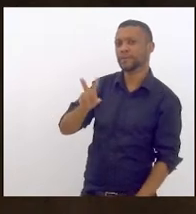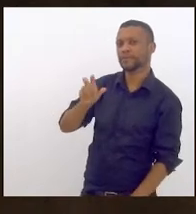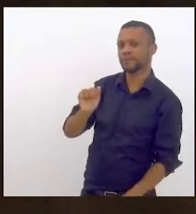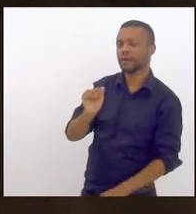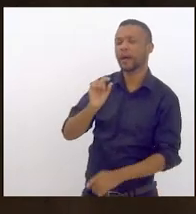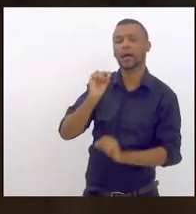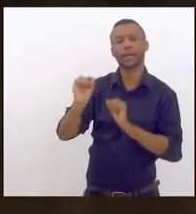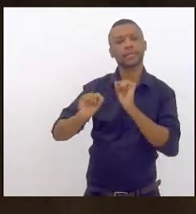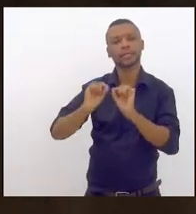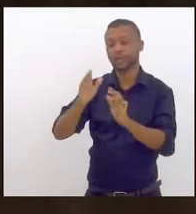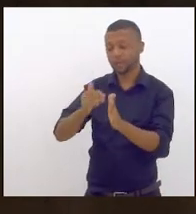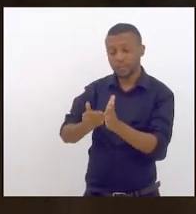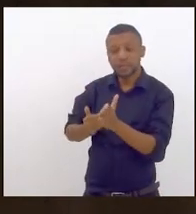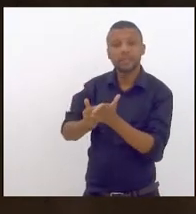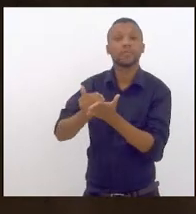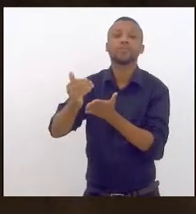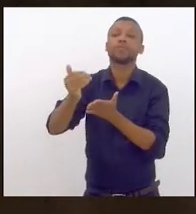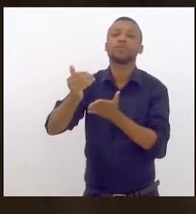inicialmente